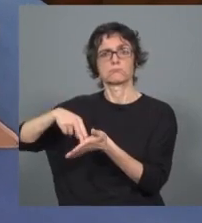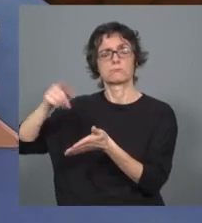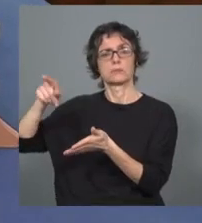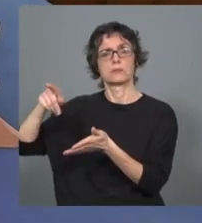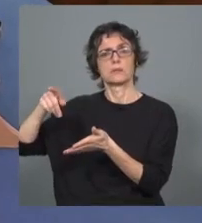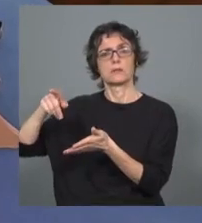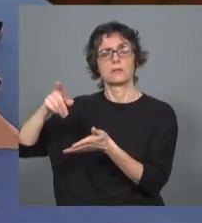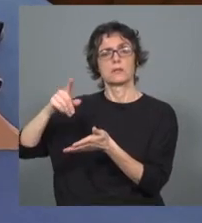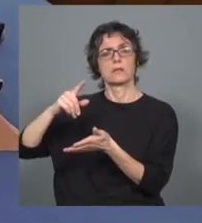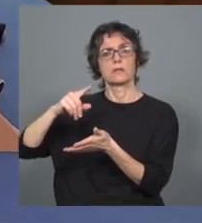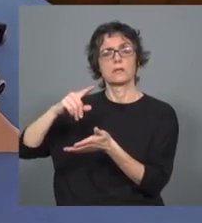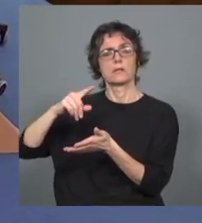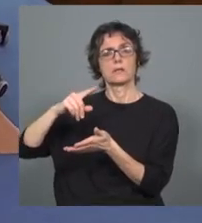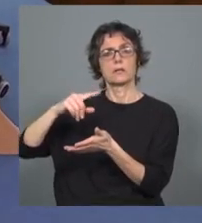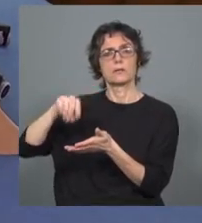logo que conhecemos